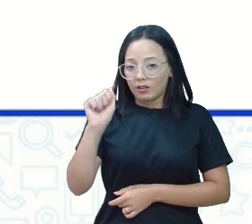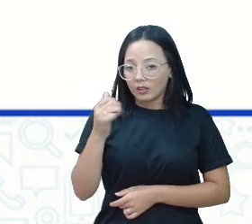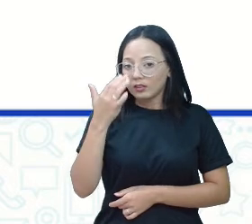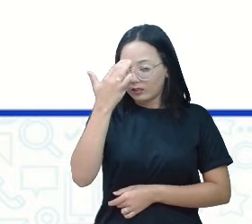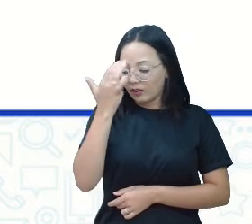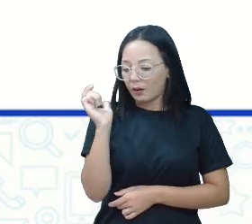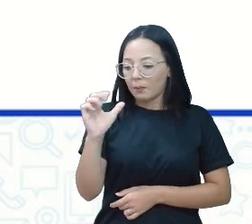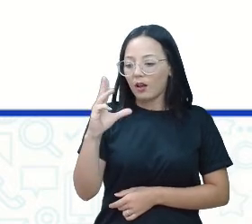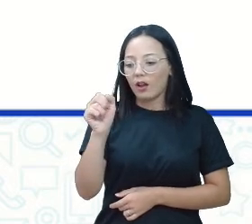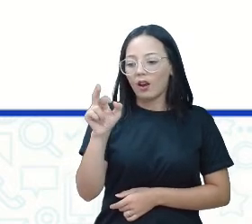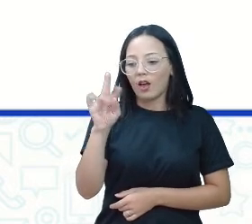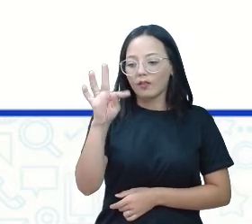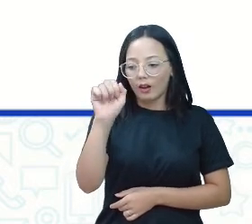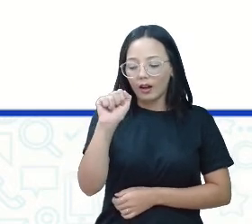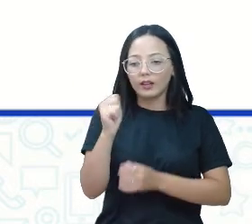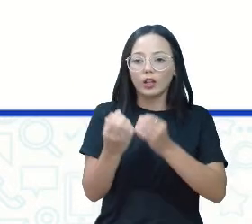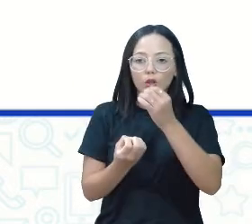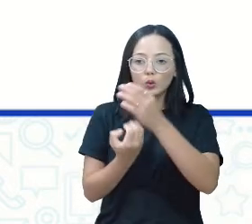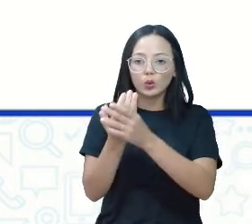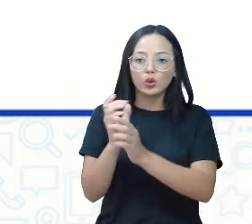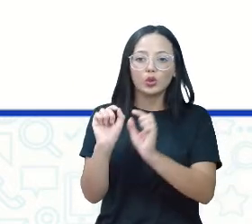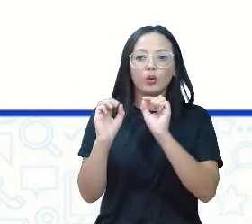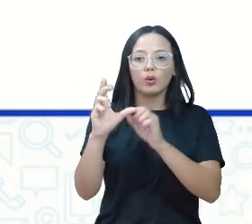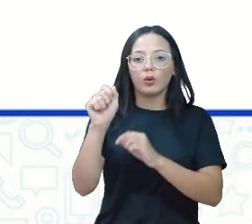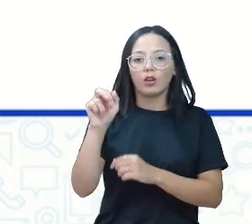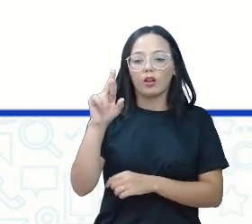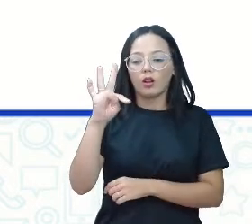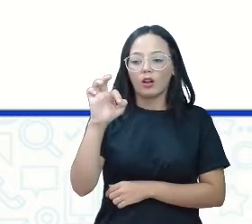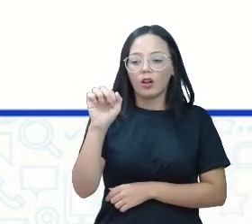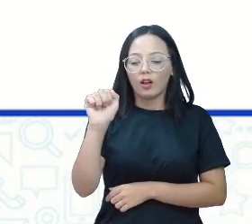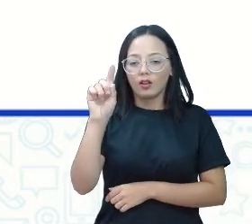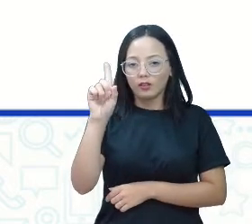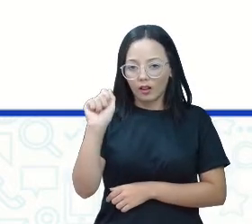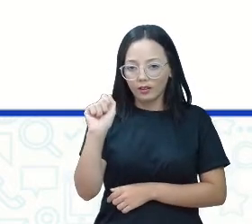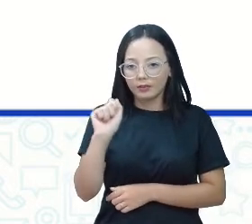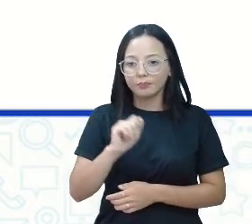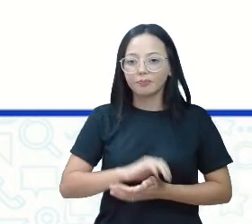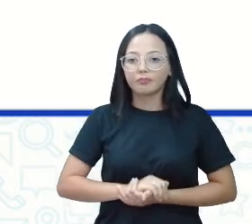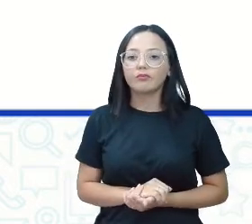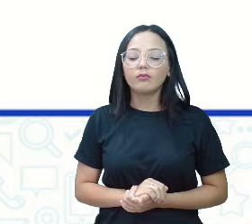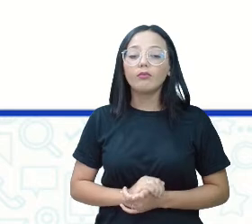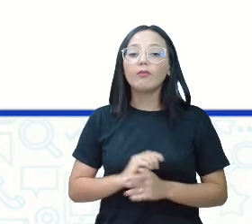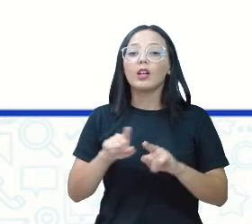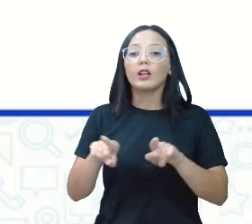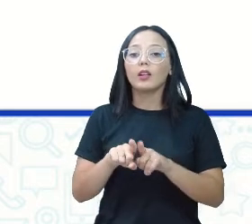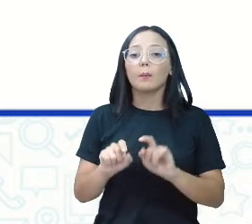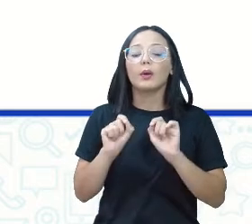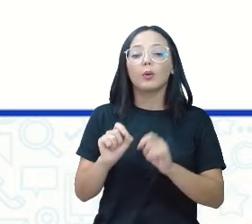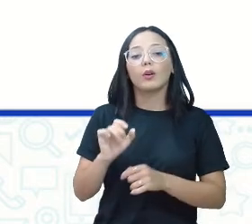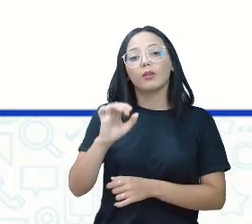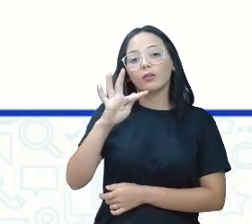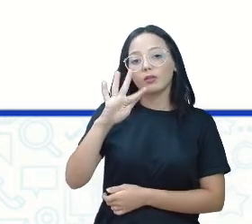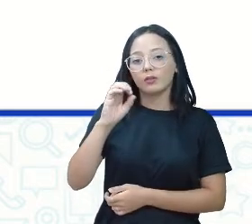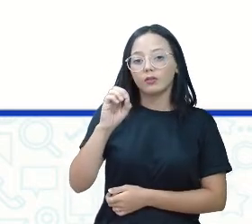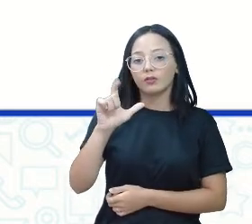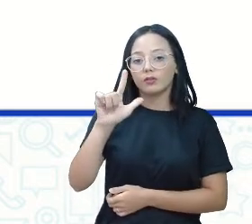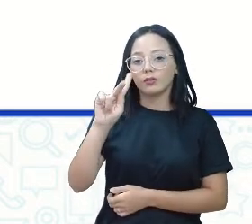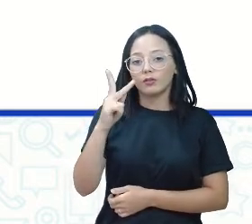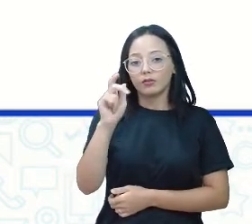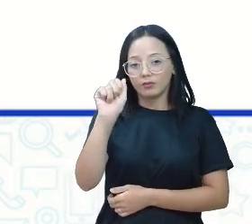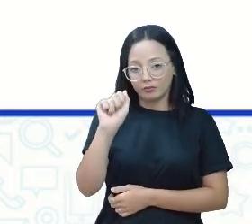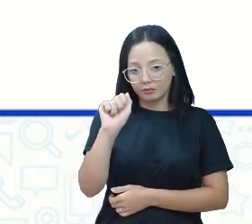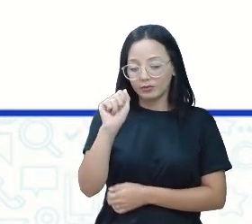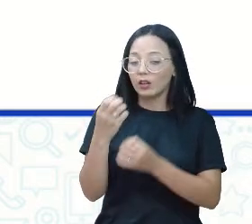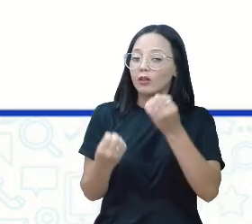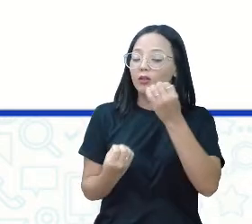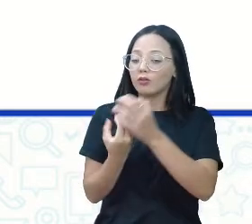da palavra carta surgiram a palavra cartada. Não é? Nós temos a palavra na letra B, folha,